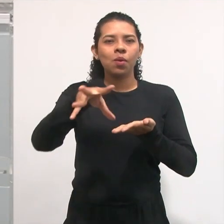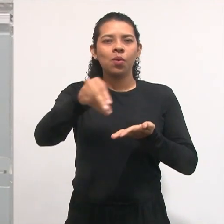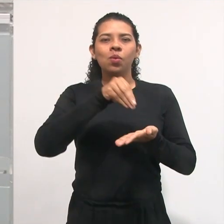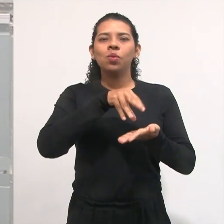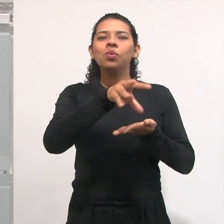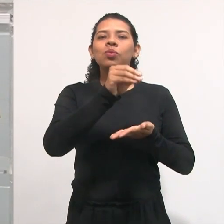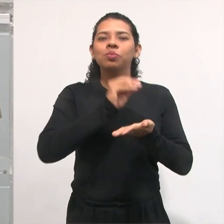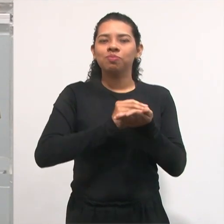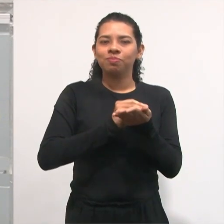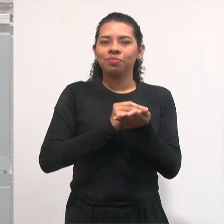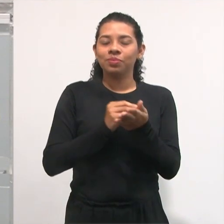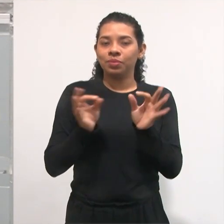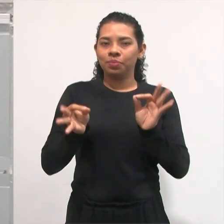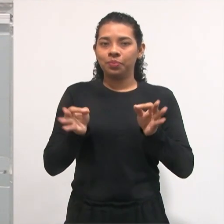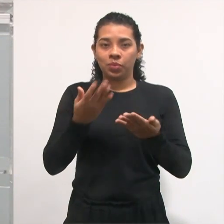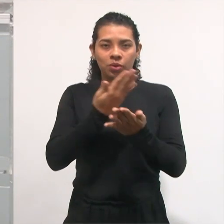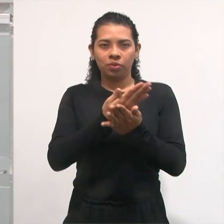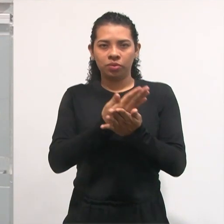interpretar corretamente